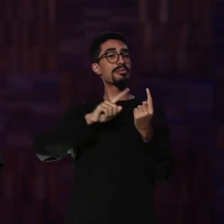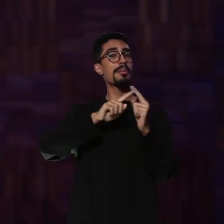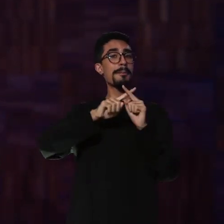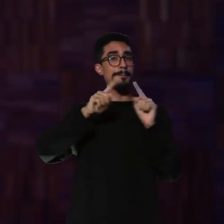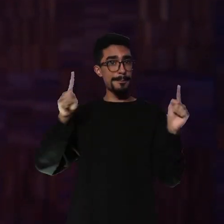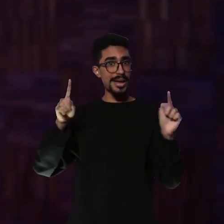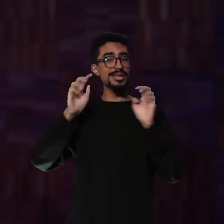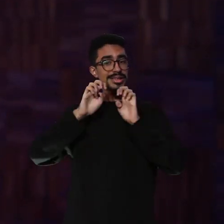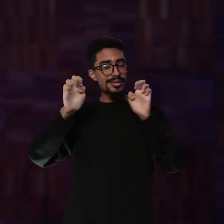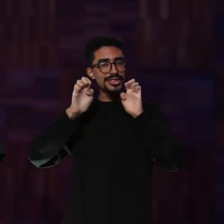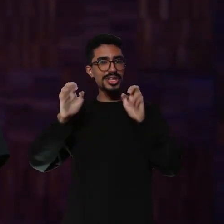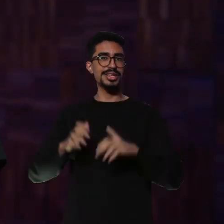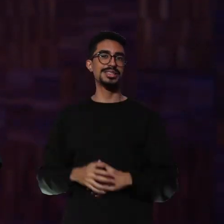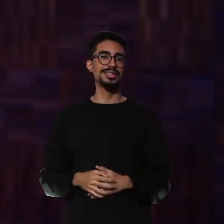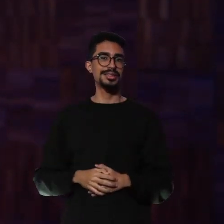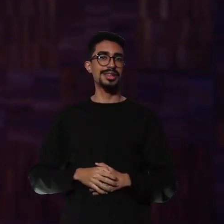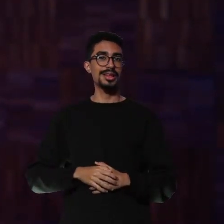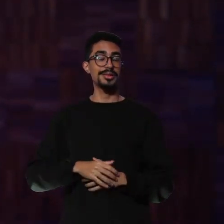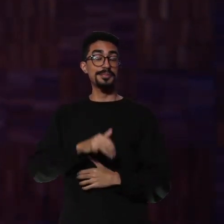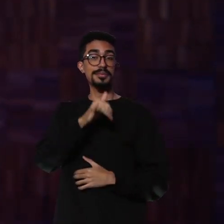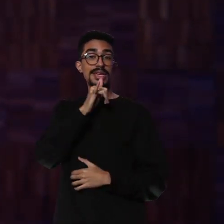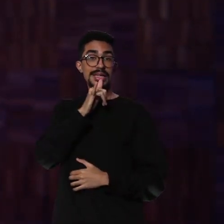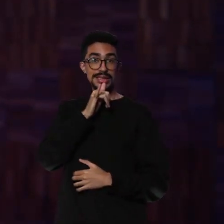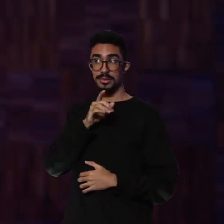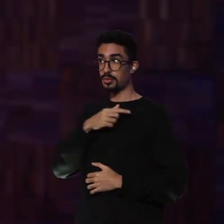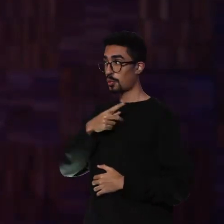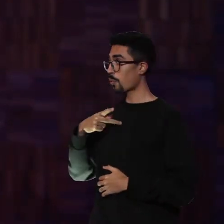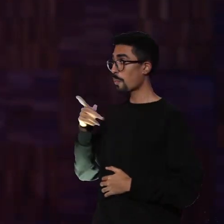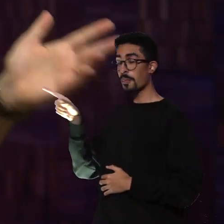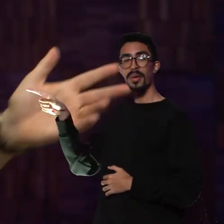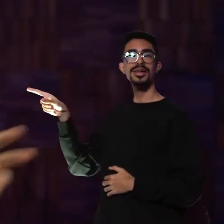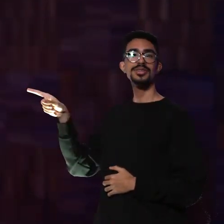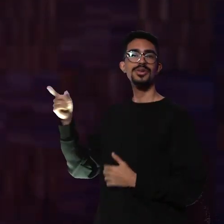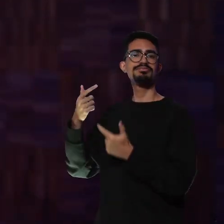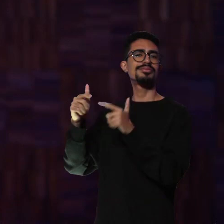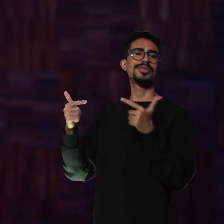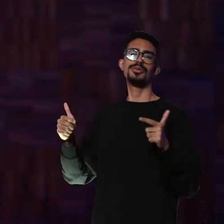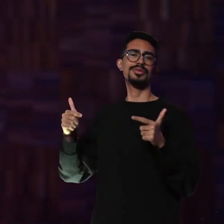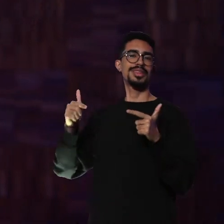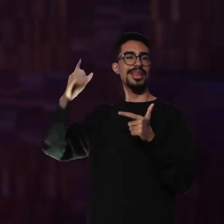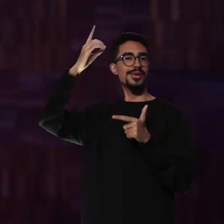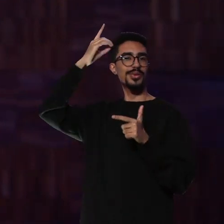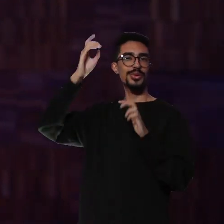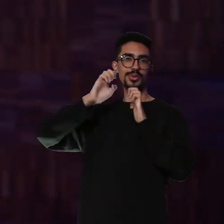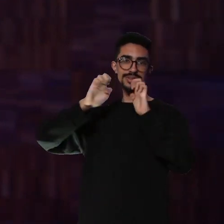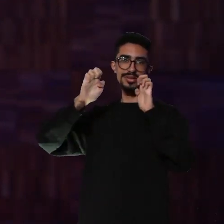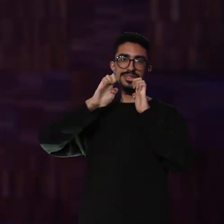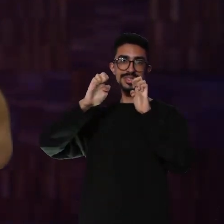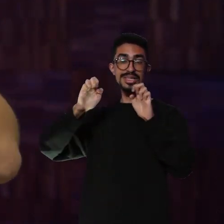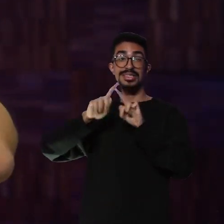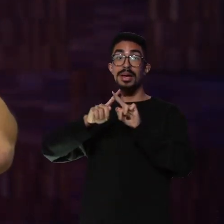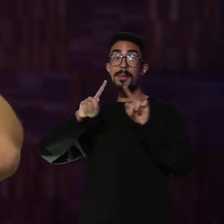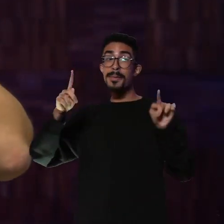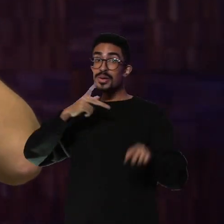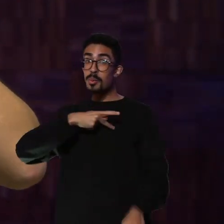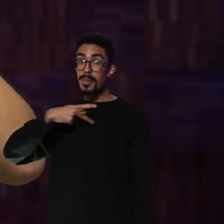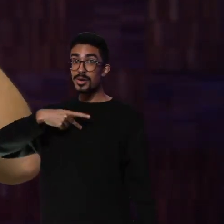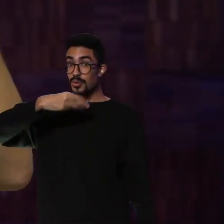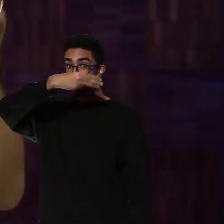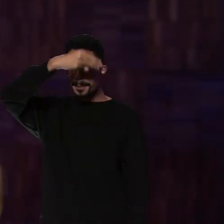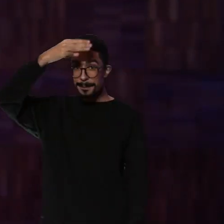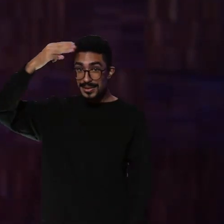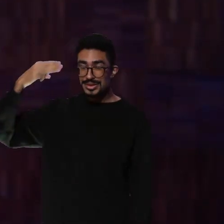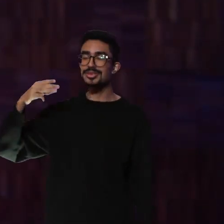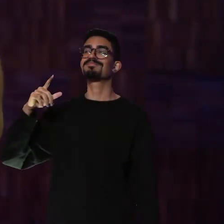gente. Não tem jeito. Outro dia, faz tempo já, estava no cinema, não foi nesse que aconteceu agora nos últimos dias com o The Chosen. O pessoal da juventude aqui escolheu